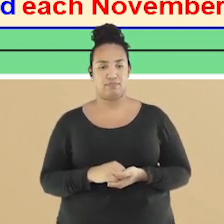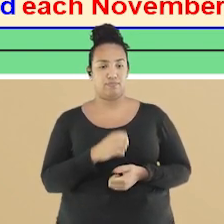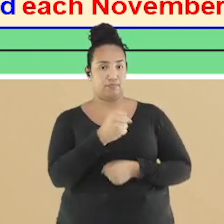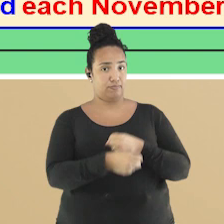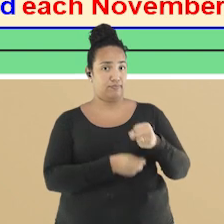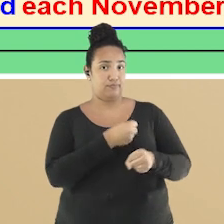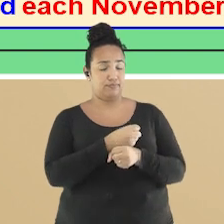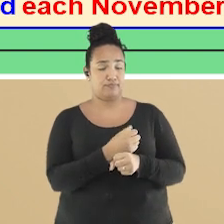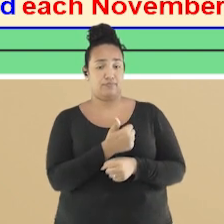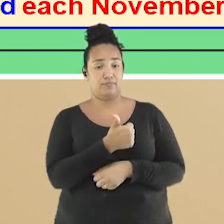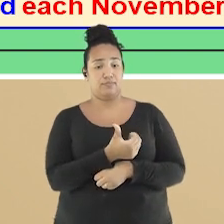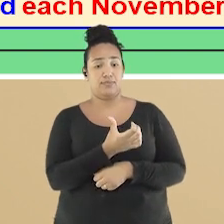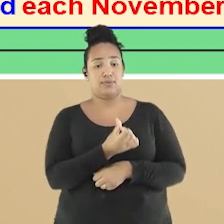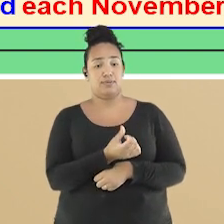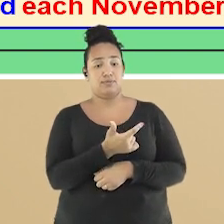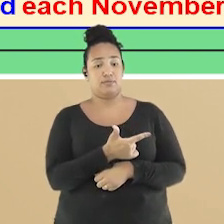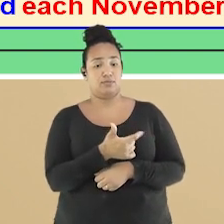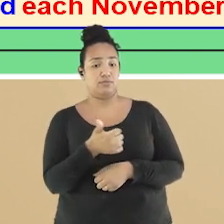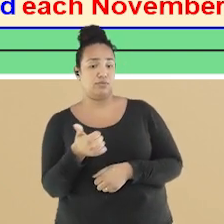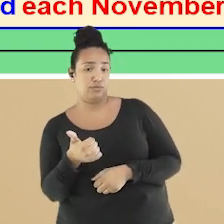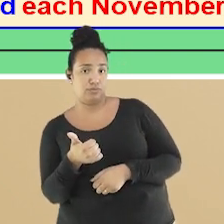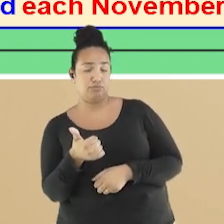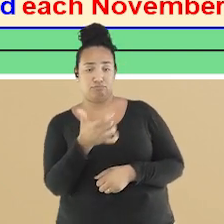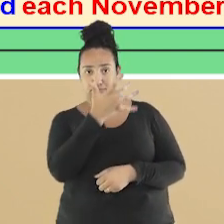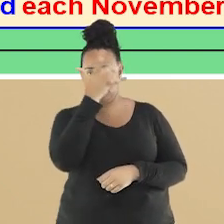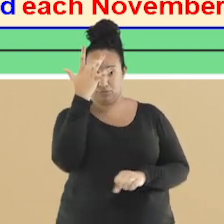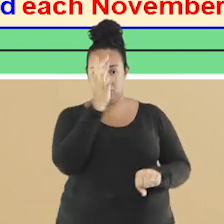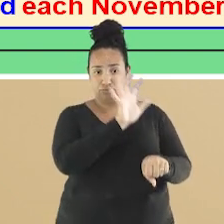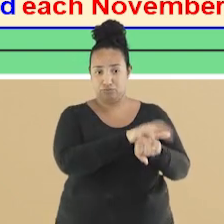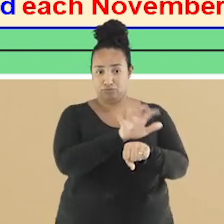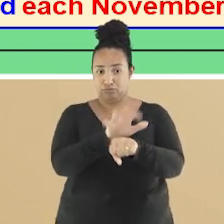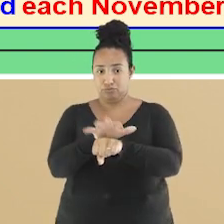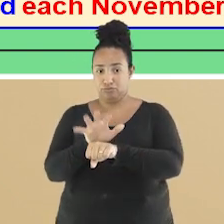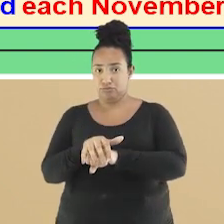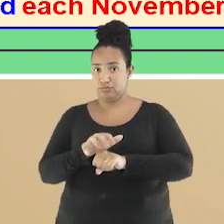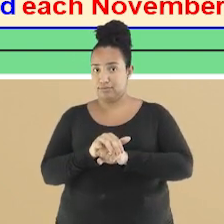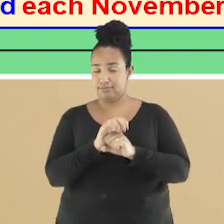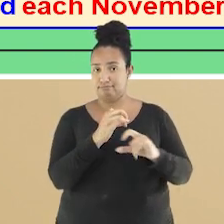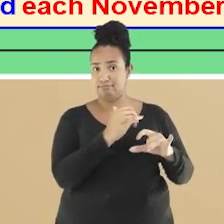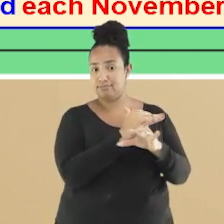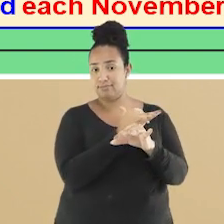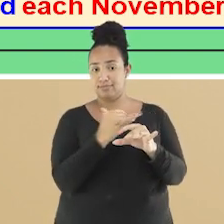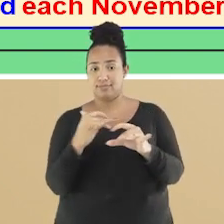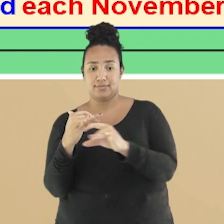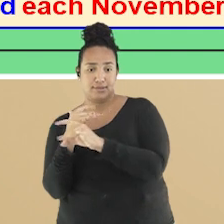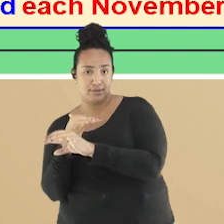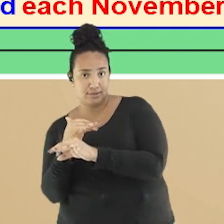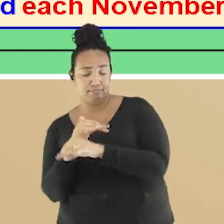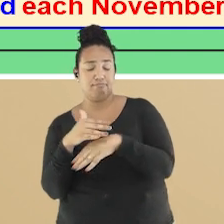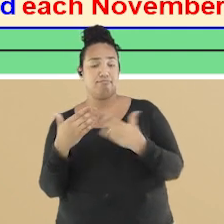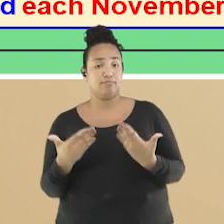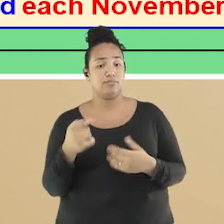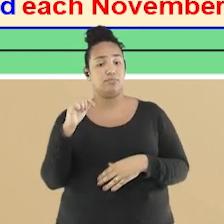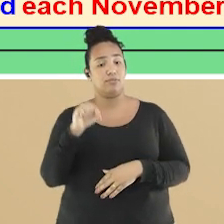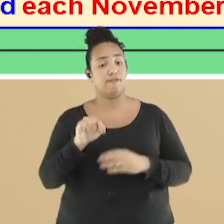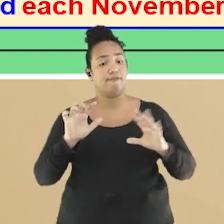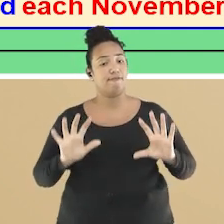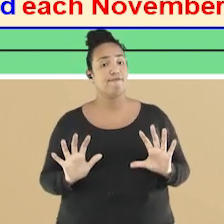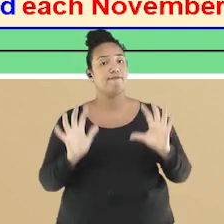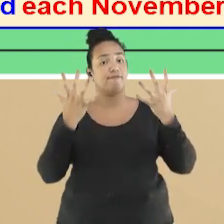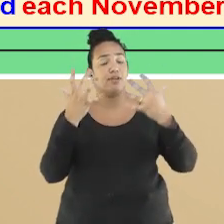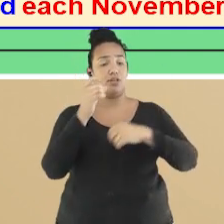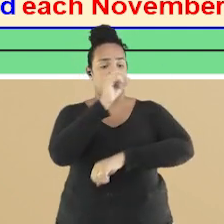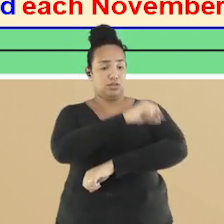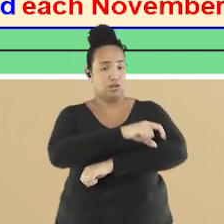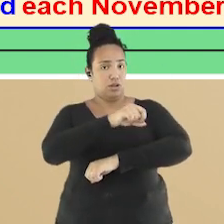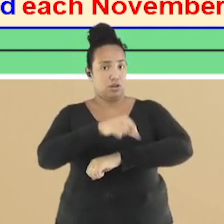Em 1621, os colonistas de Plymouth e os de Wampanoag compartilharam uma